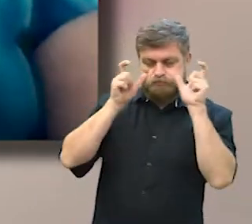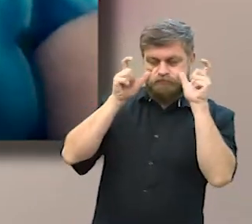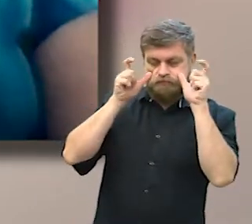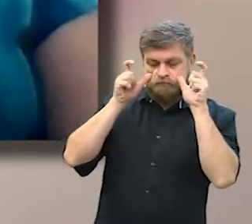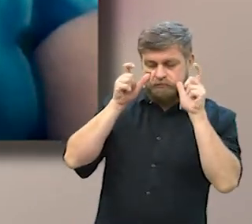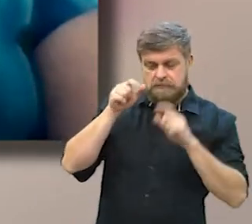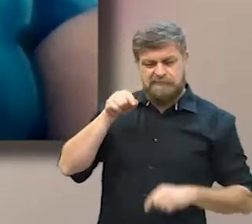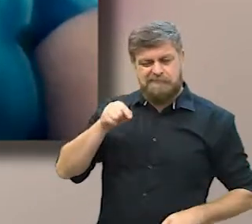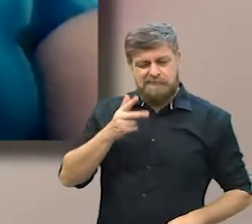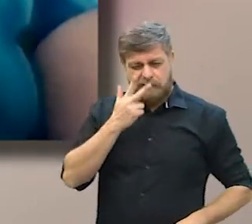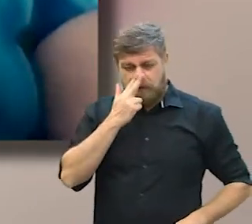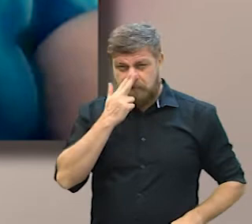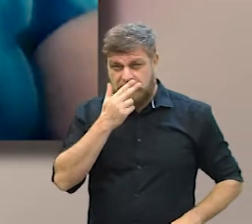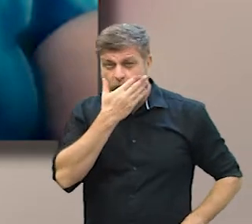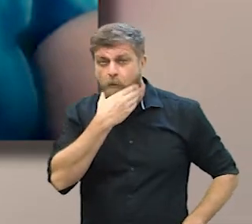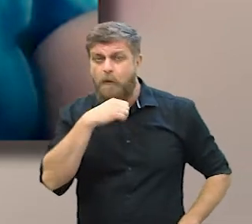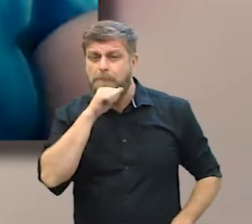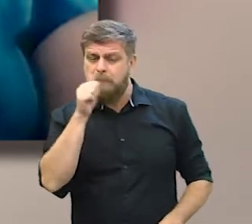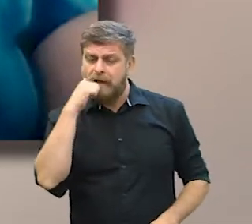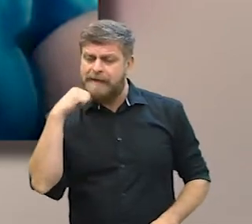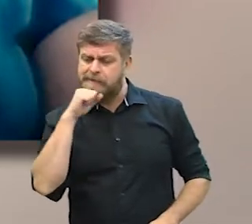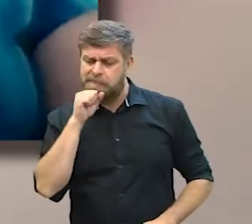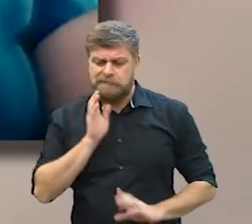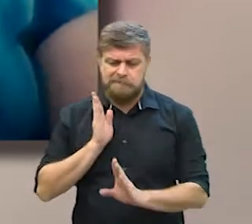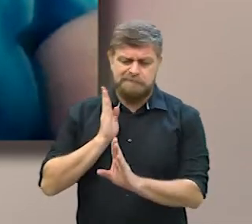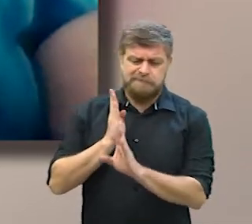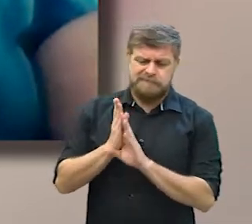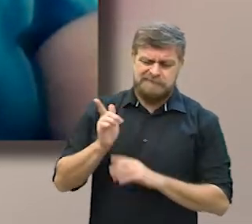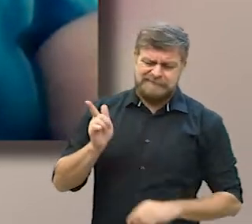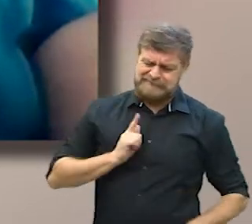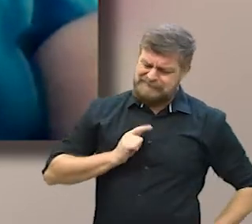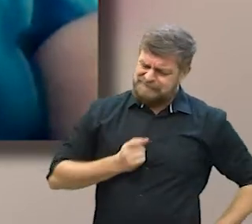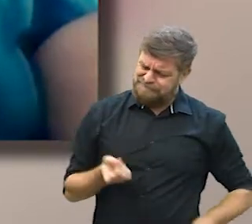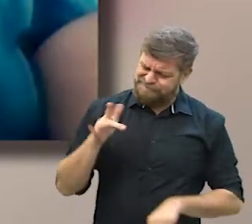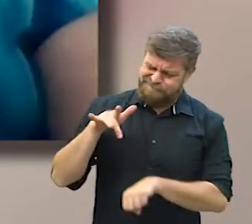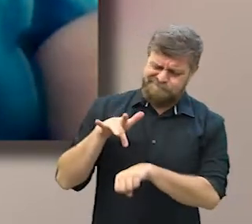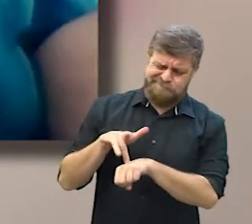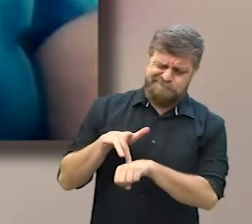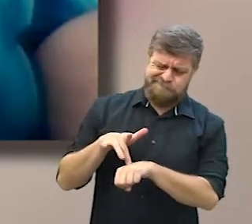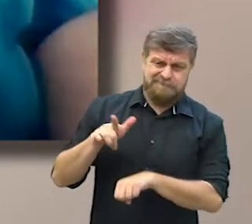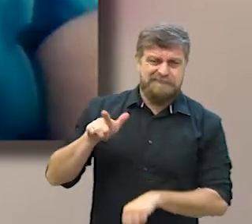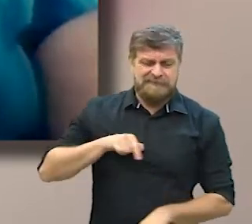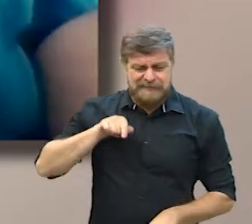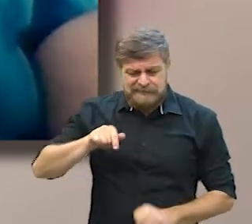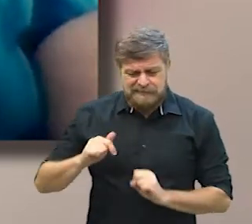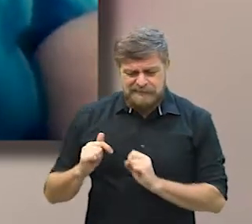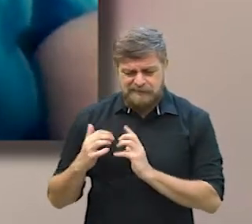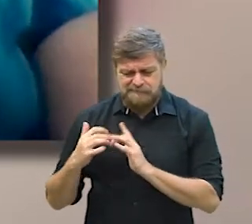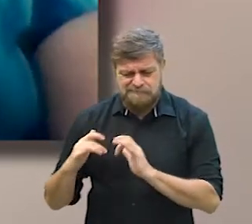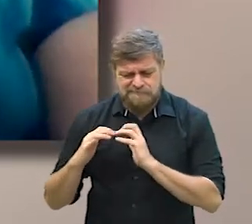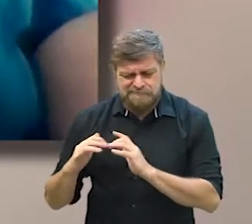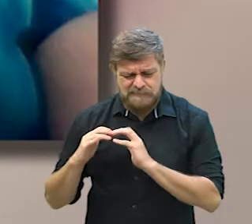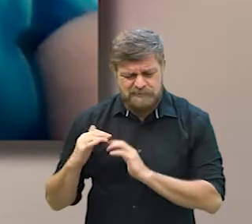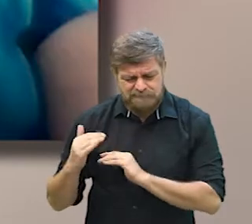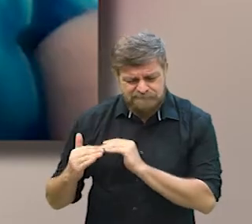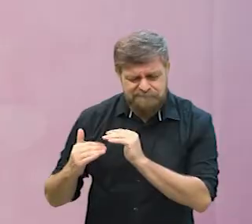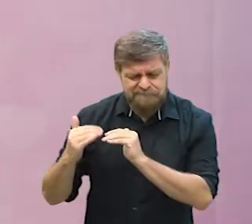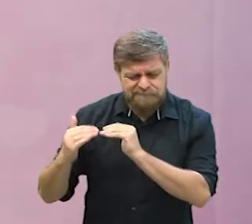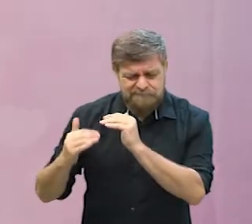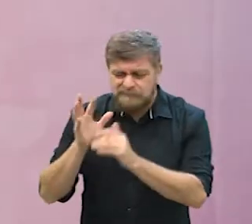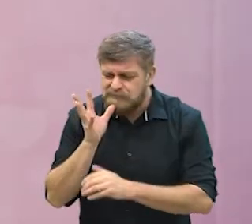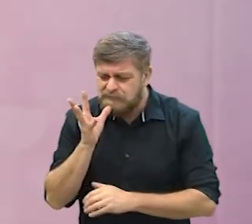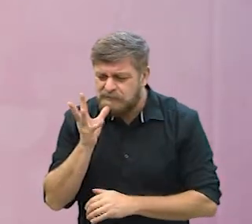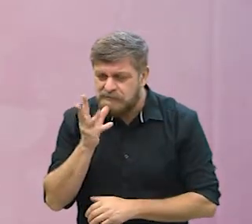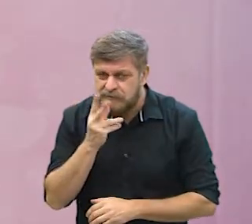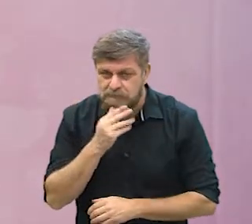amarela, porque os pais, a família está identificando que está existindo algum atraso no desenvolvimento dessa criança.